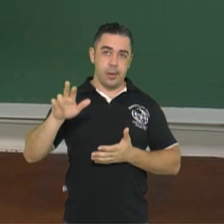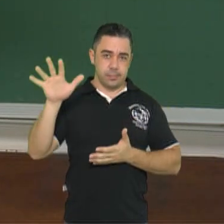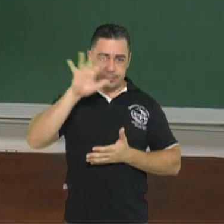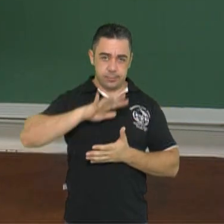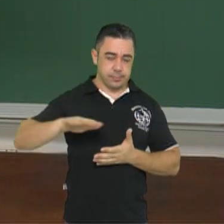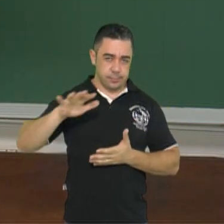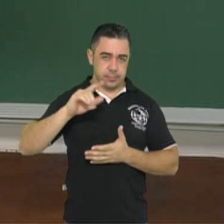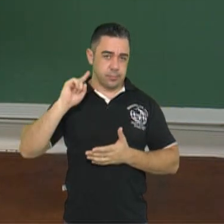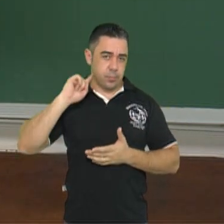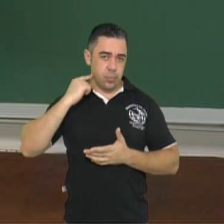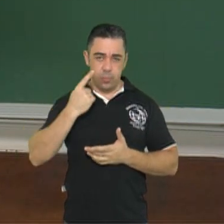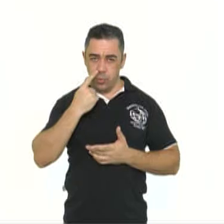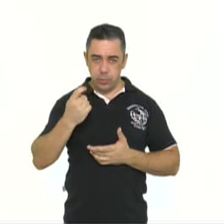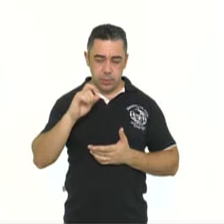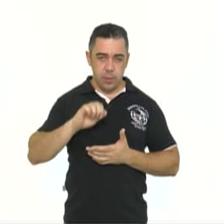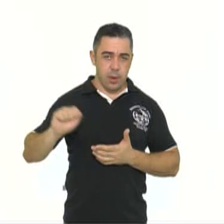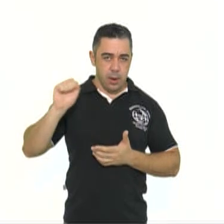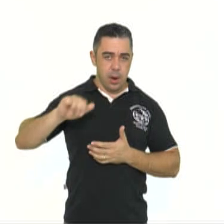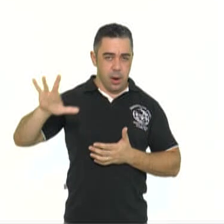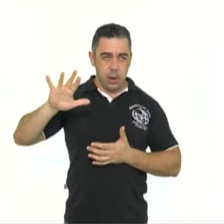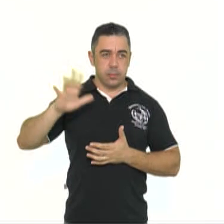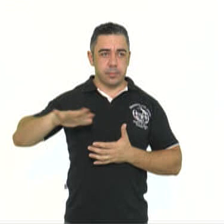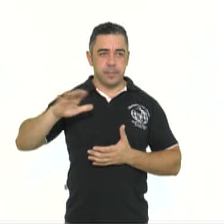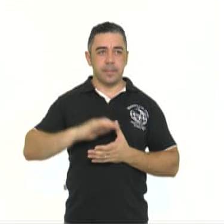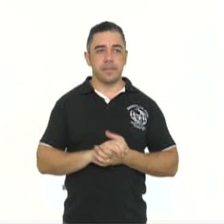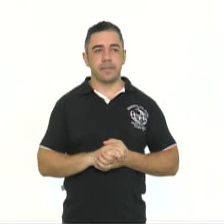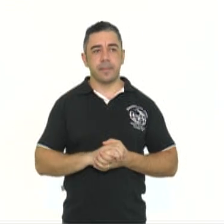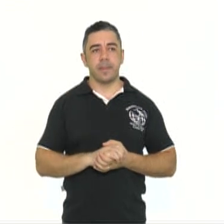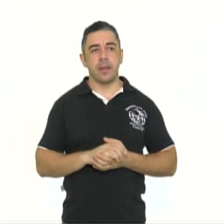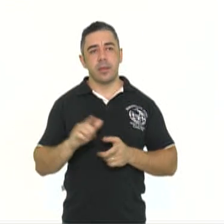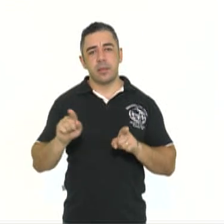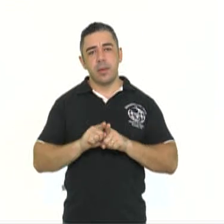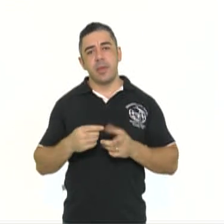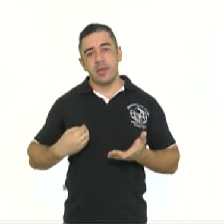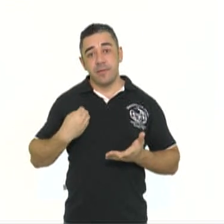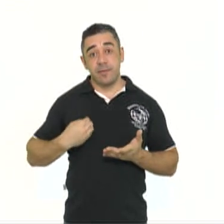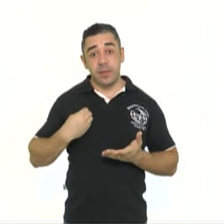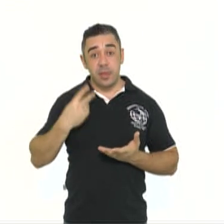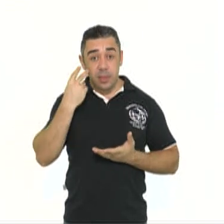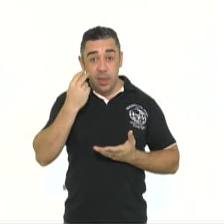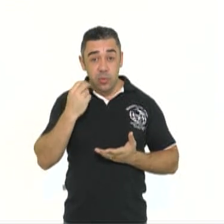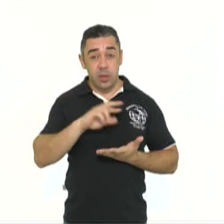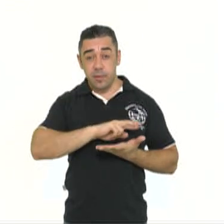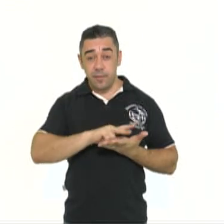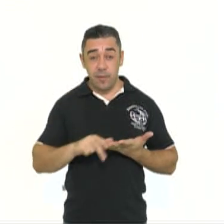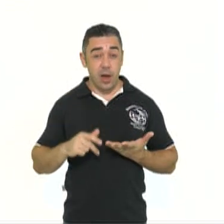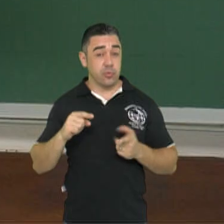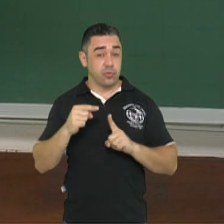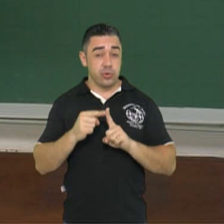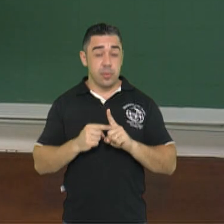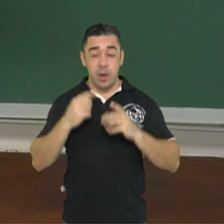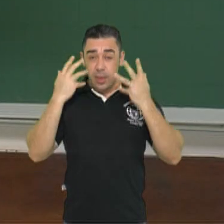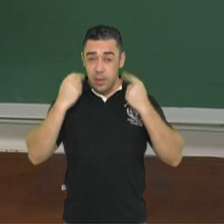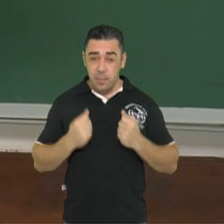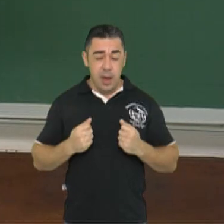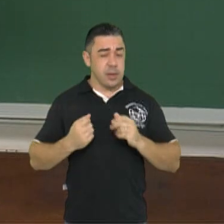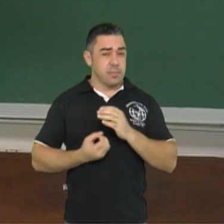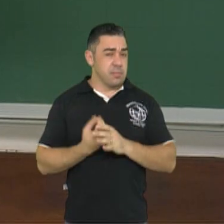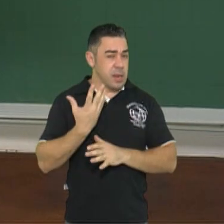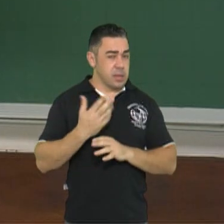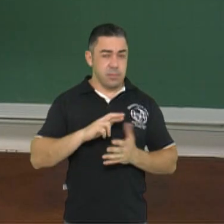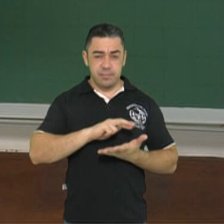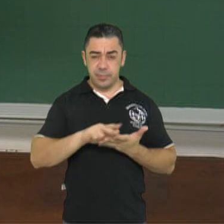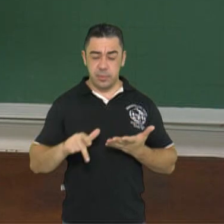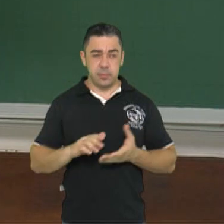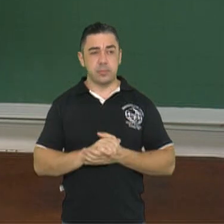né? Poluição atmosférica, e ainda destrói habitats naturais de vários animais, plantas, micro-organismos,